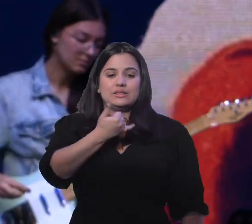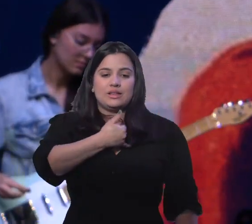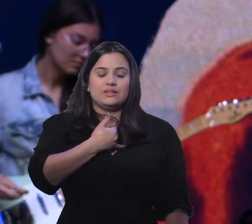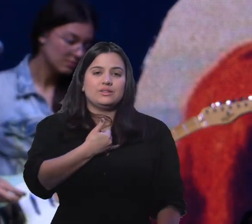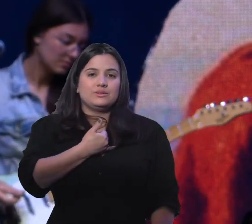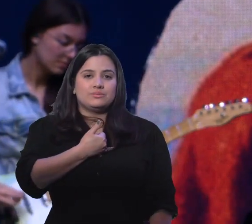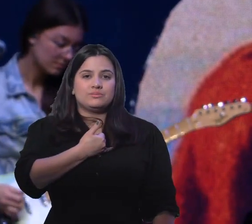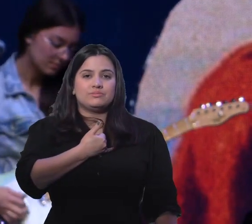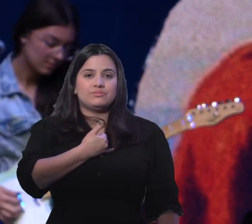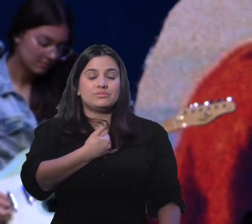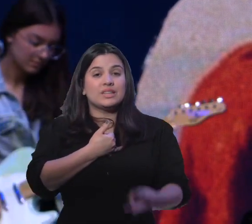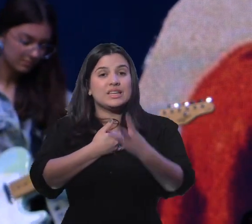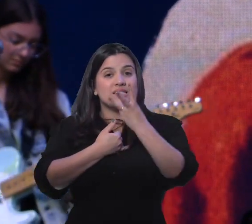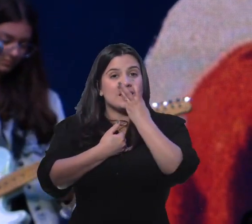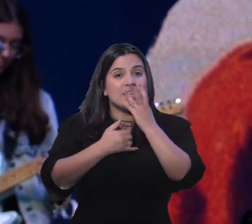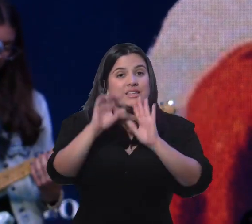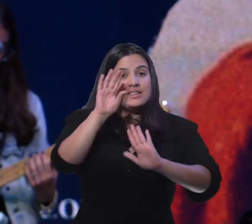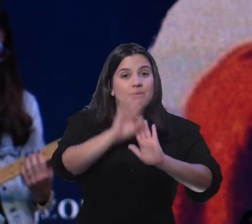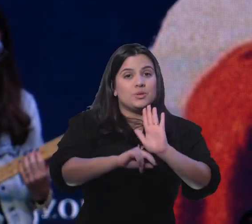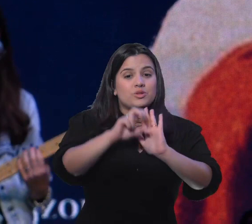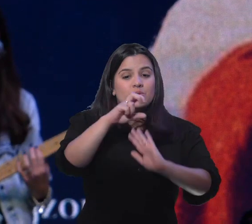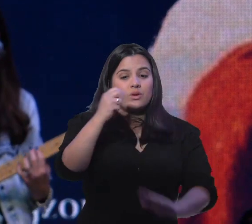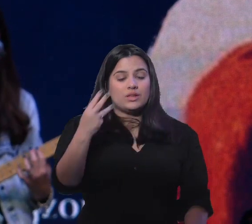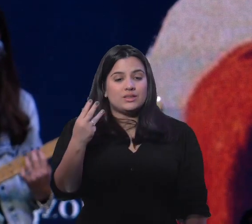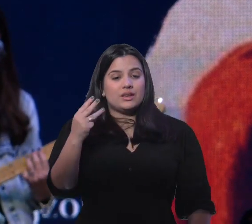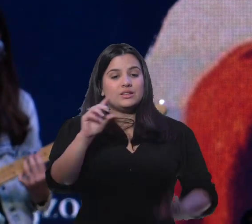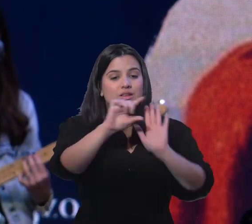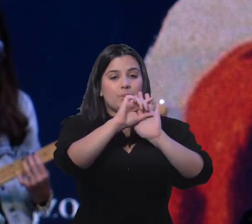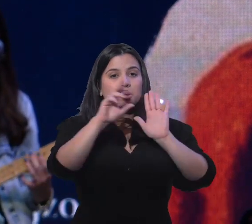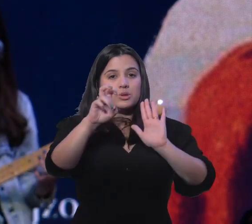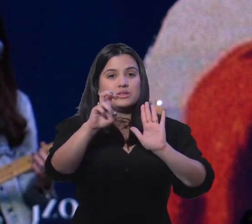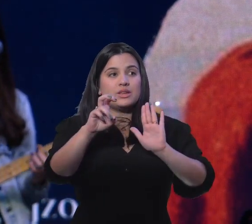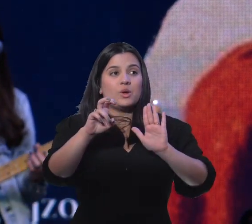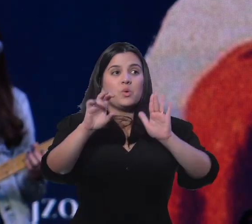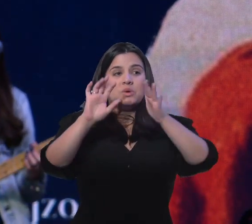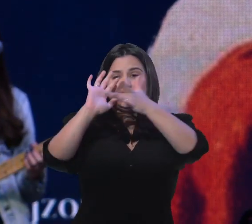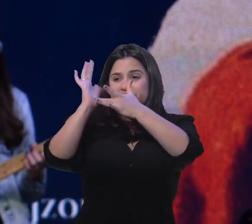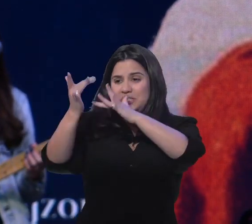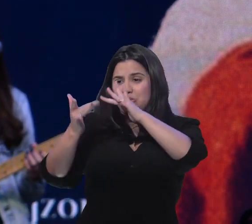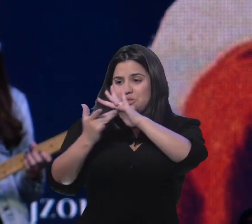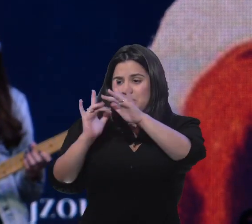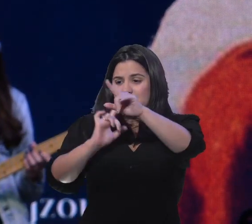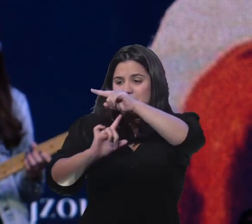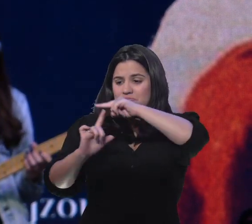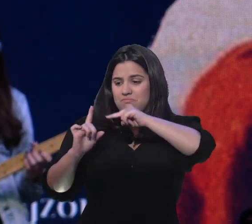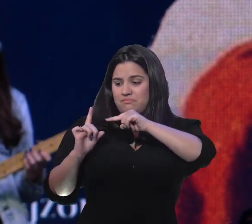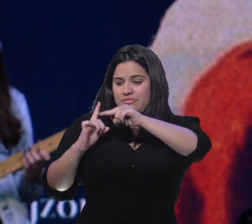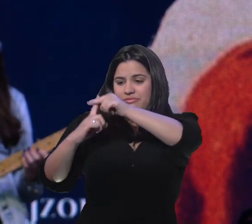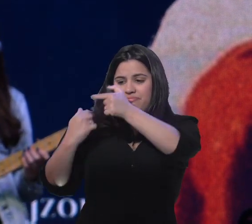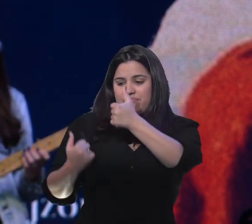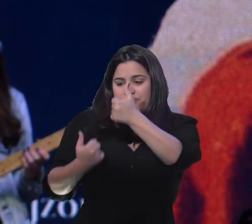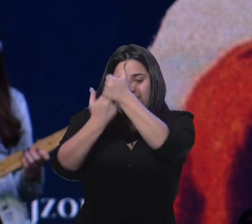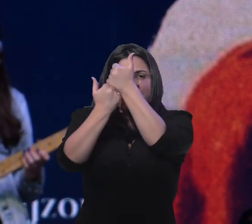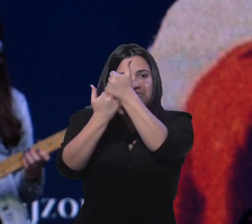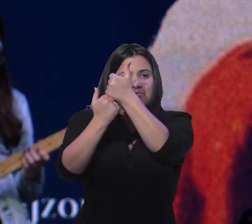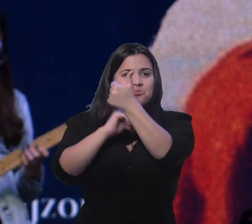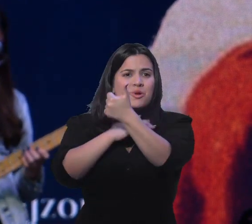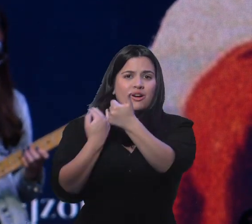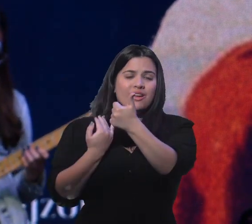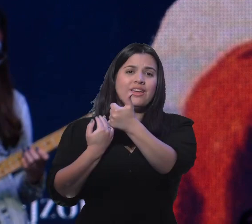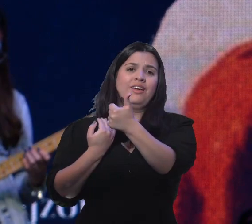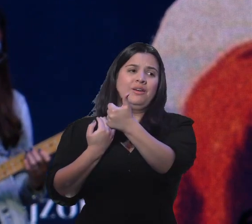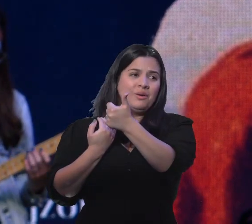Isaías 53:5 diz assim: mas ele foi ferido por causa da nossa rebeldia e esmagado por causa dos nossos